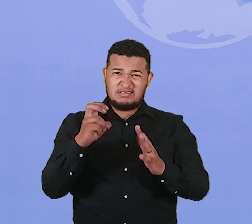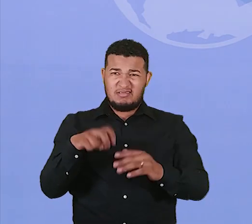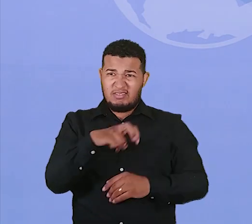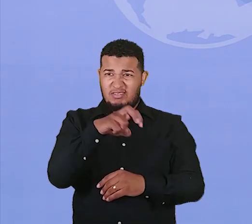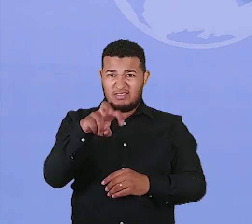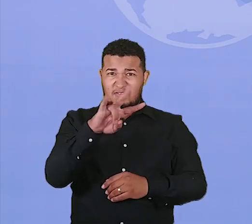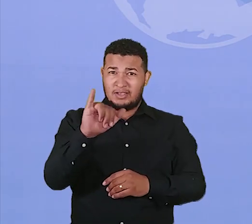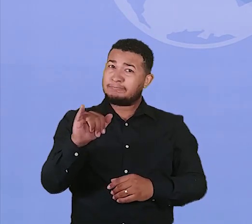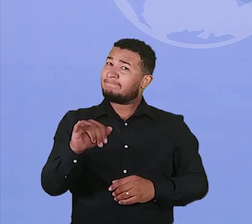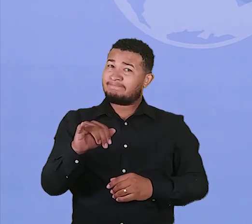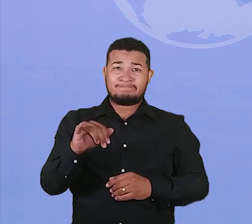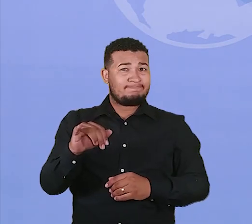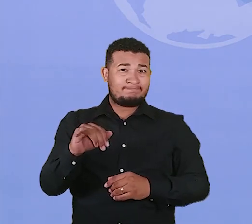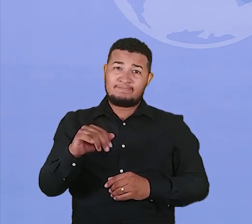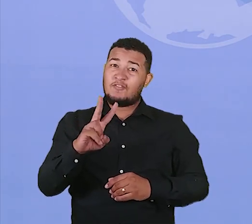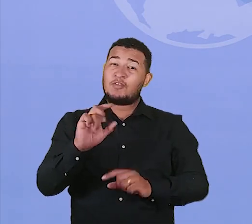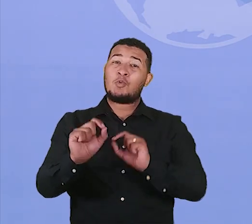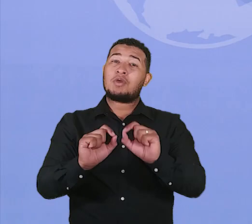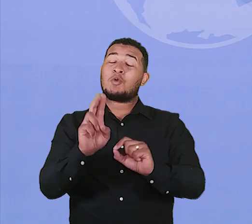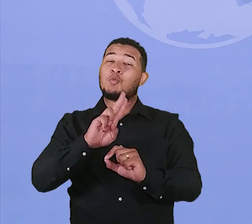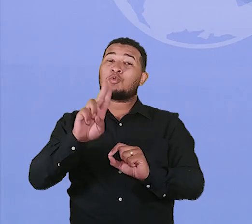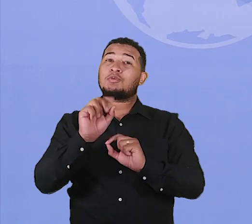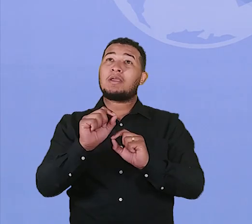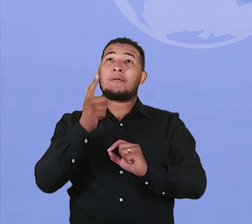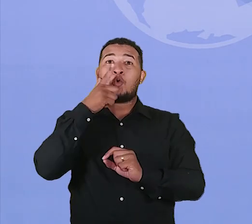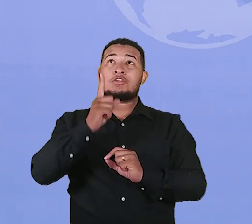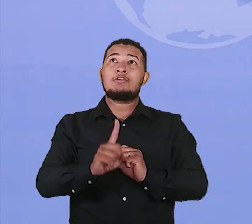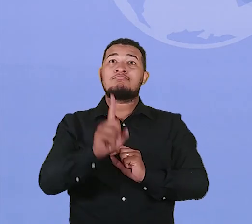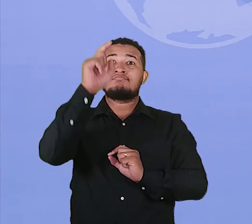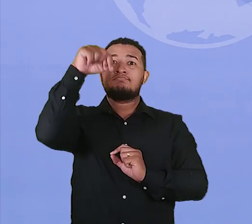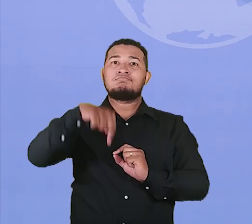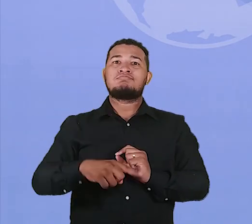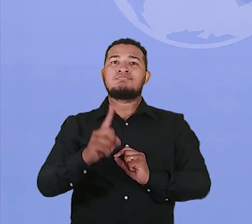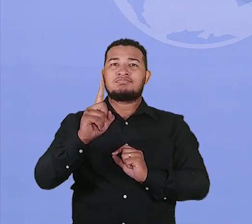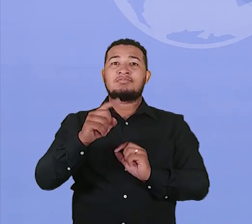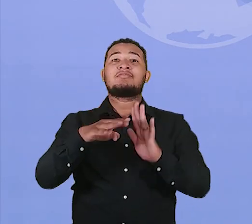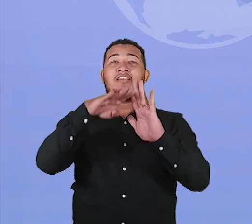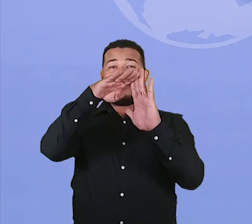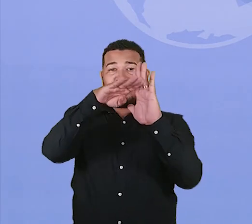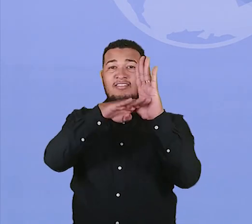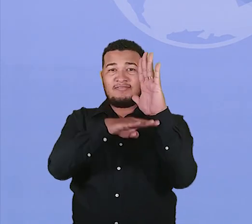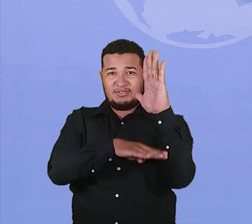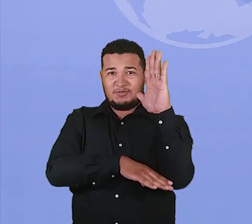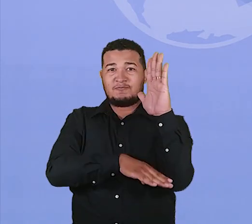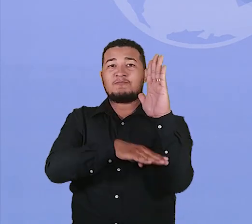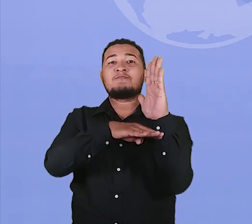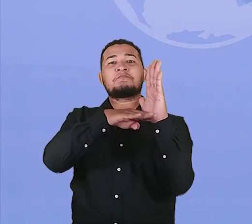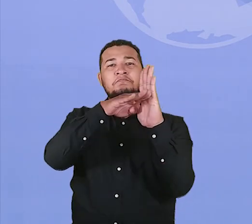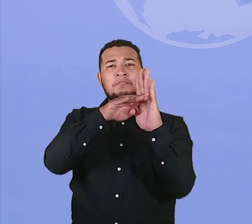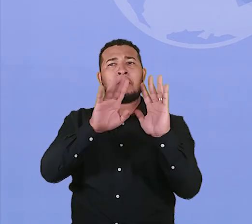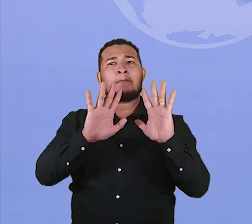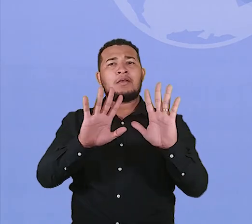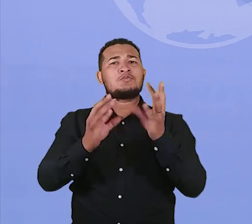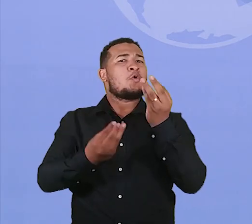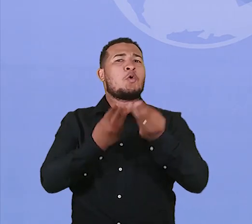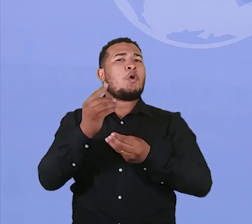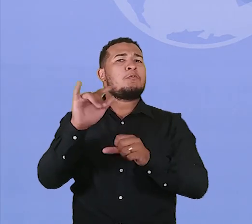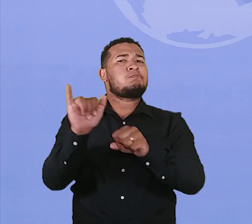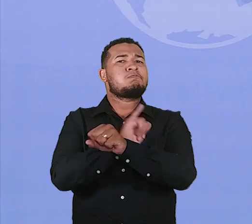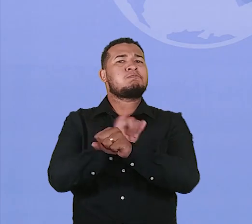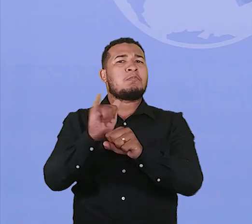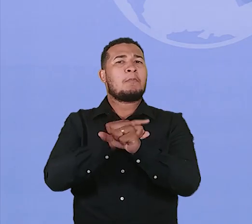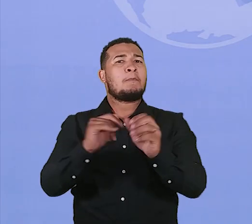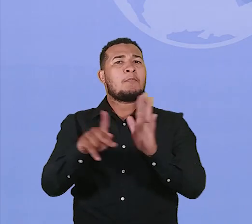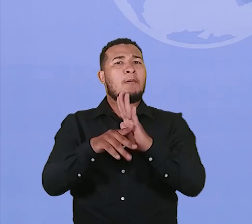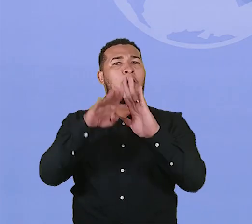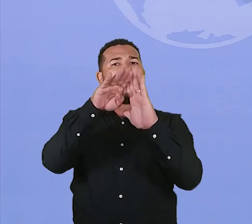você quer praticar o exercício né então a gente utilizou o que a gente utiliza o elevador né como eu esquema